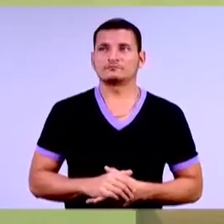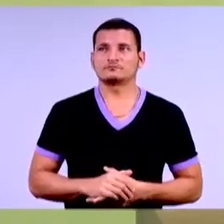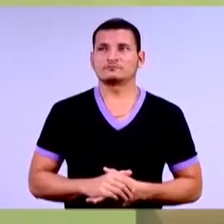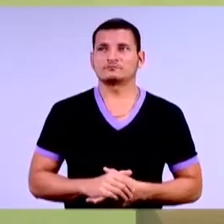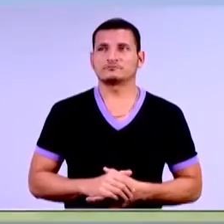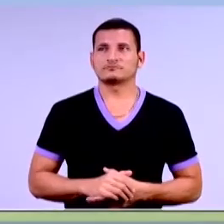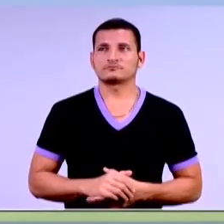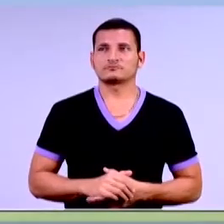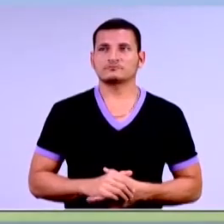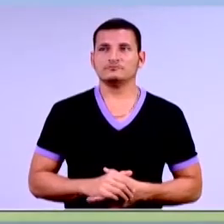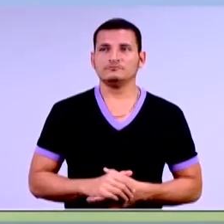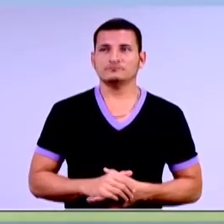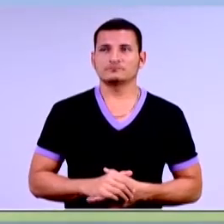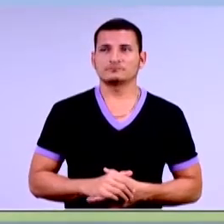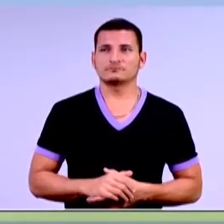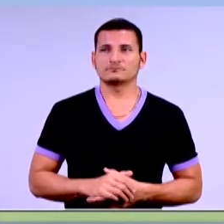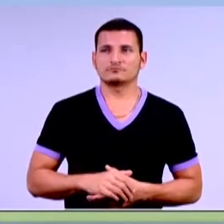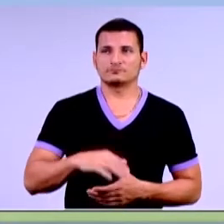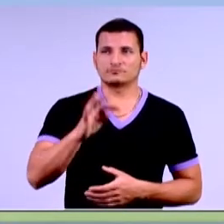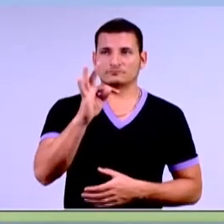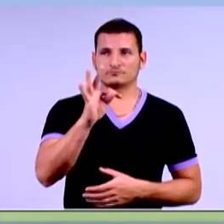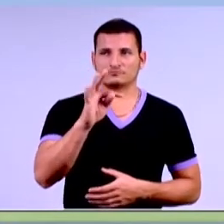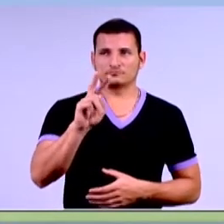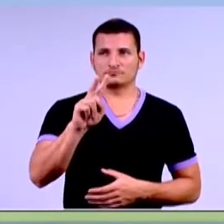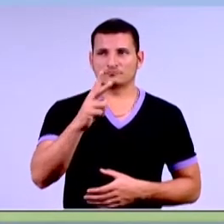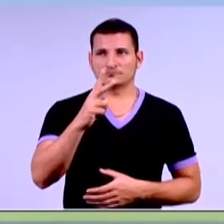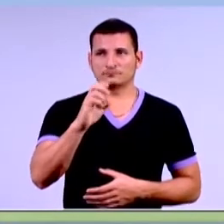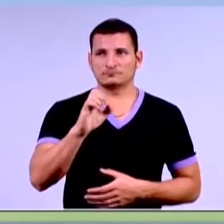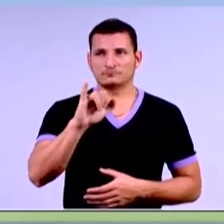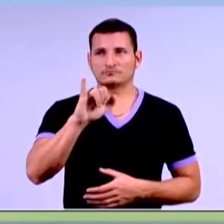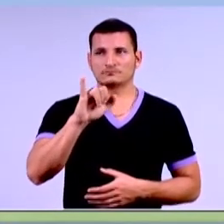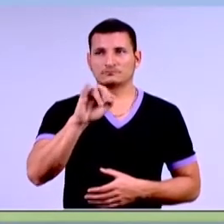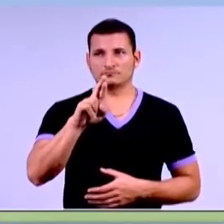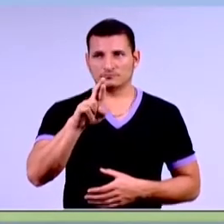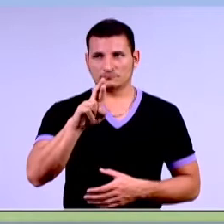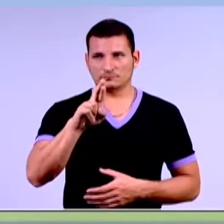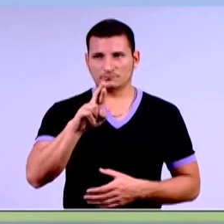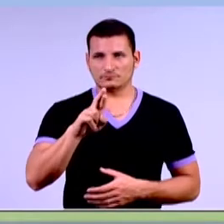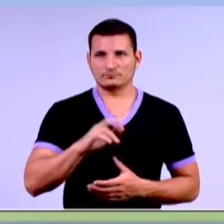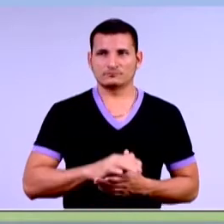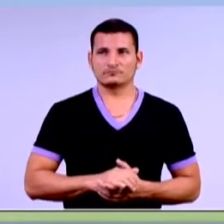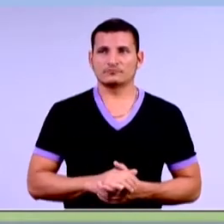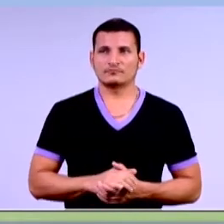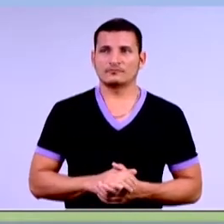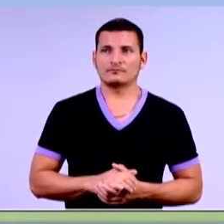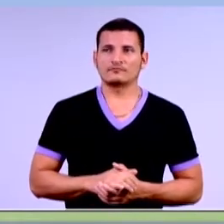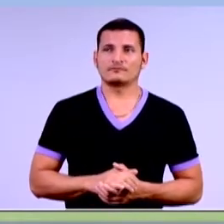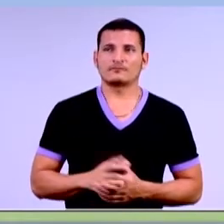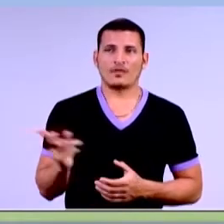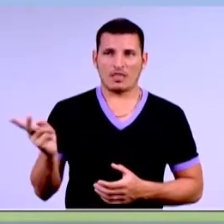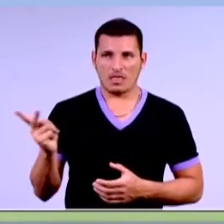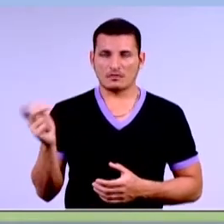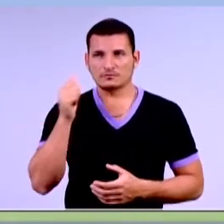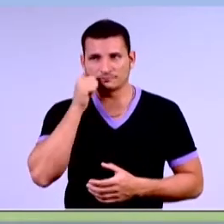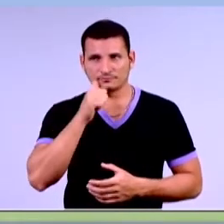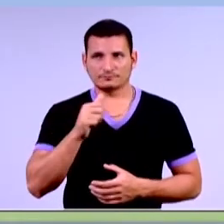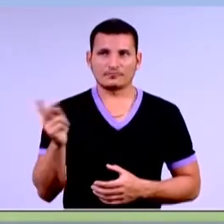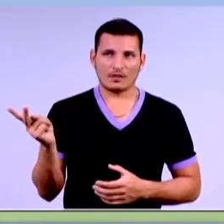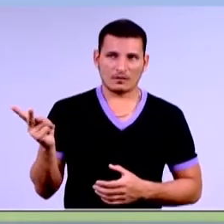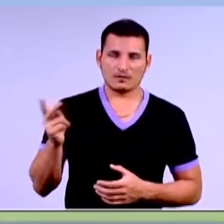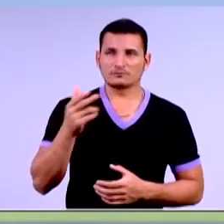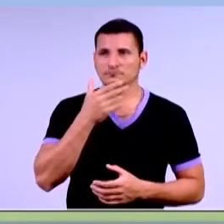para a última pessoa do plural a terceira então venha eles elas logo 0 vai ficar deles ou